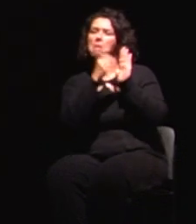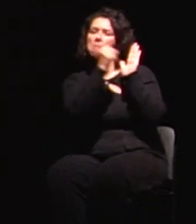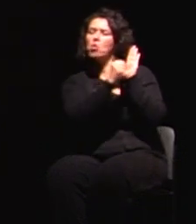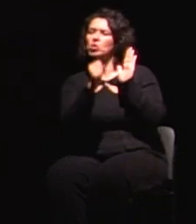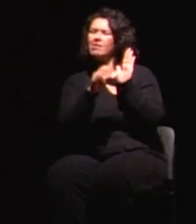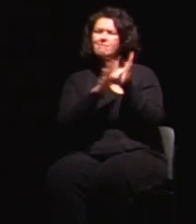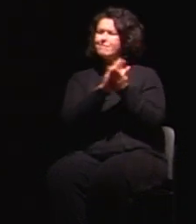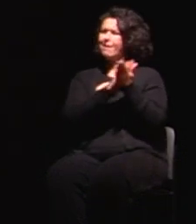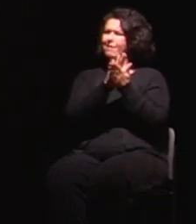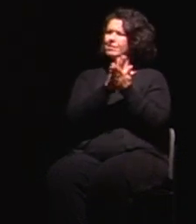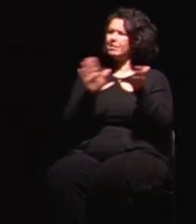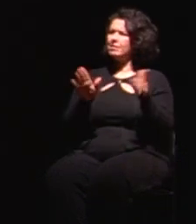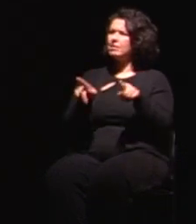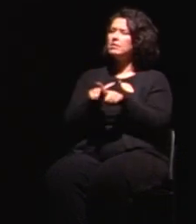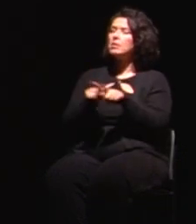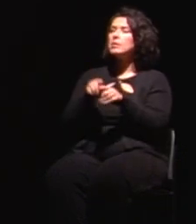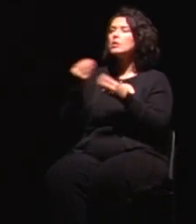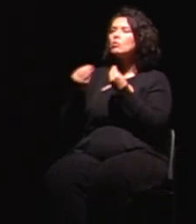está tratando também